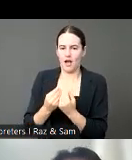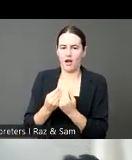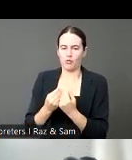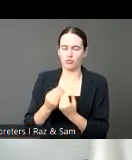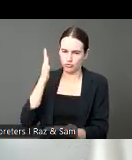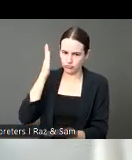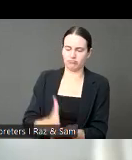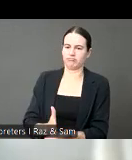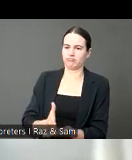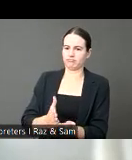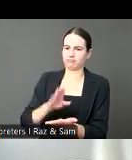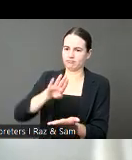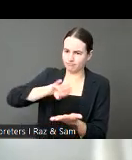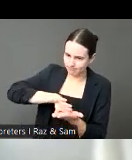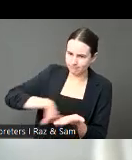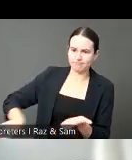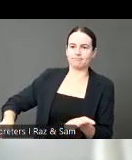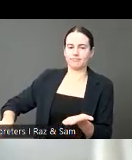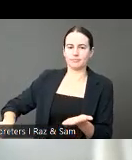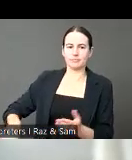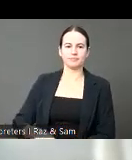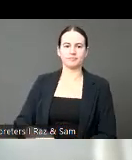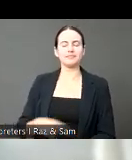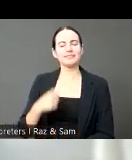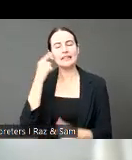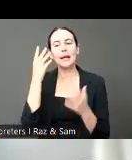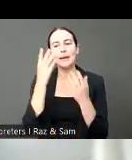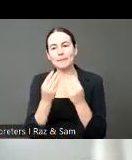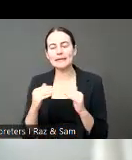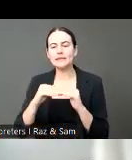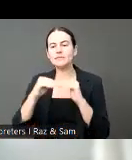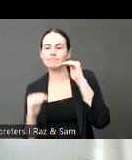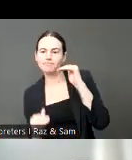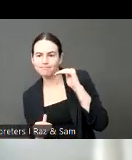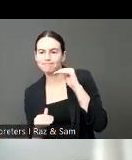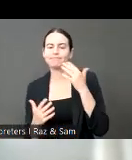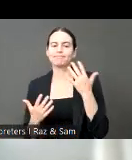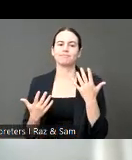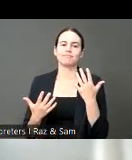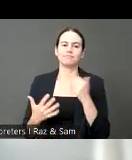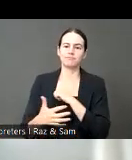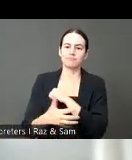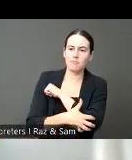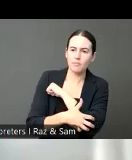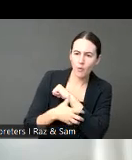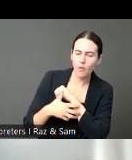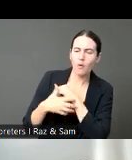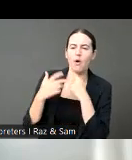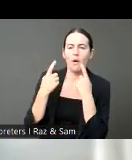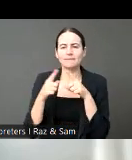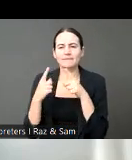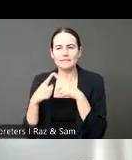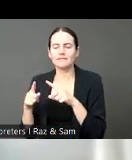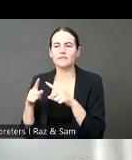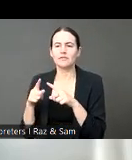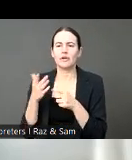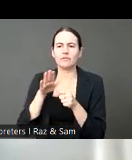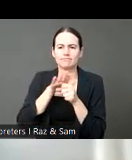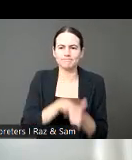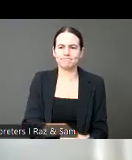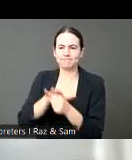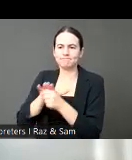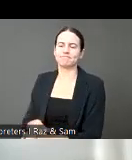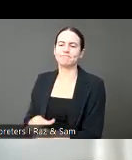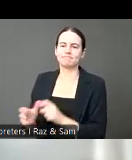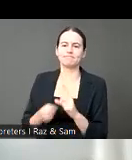e iniquidades que afetam, né, a nossa população e também devido aos impactos negativos